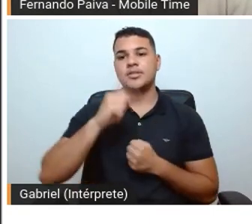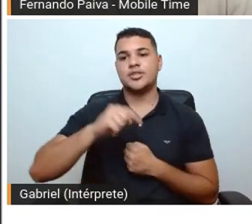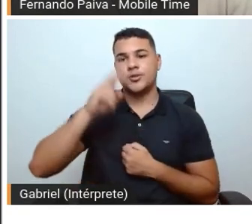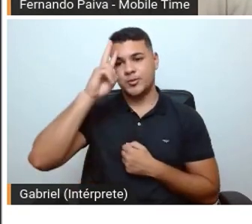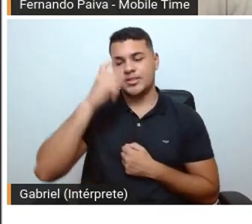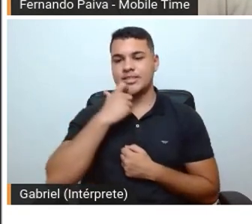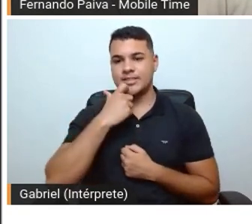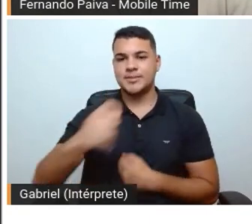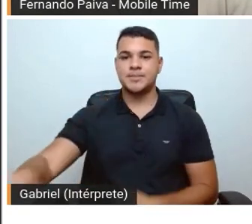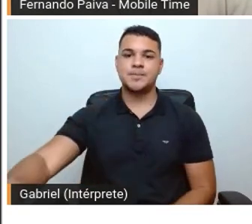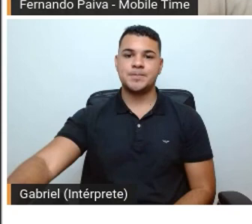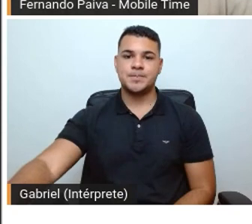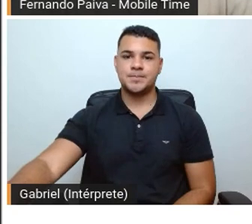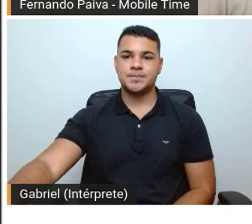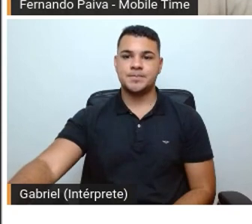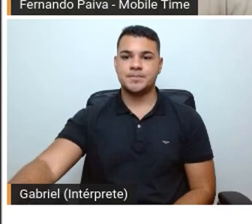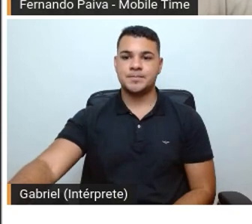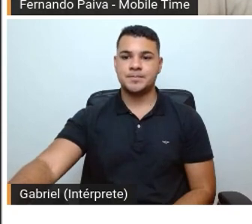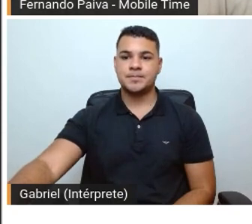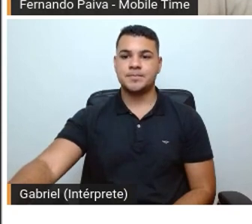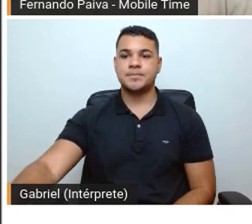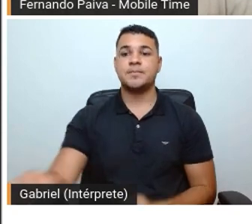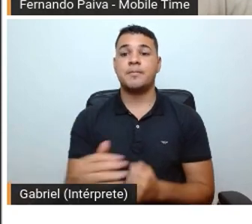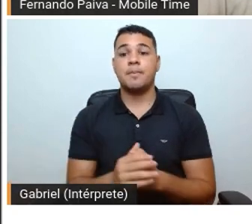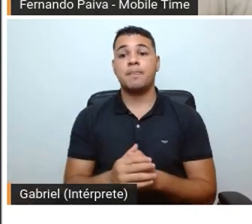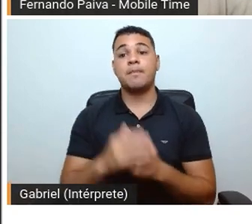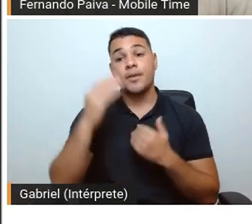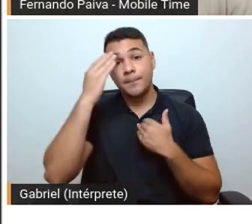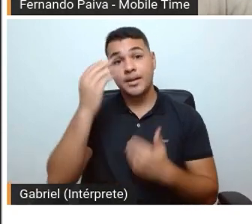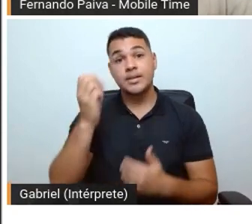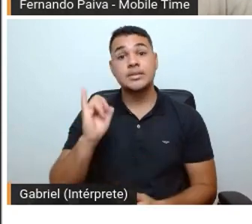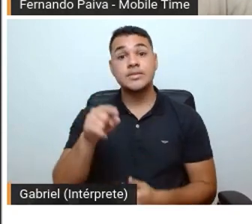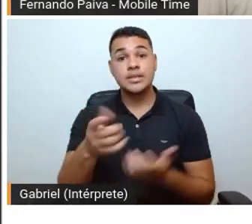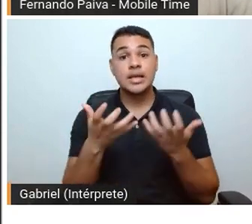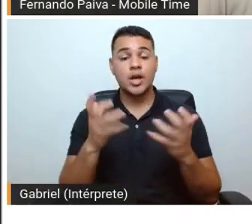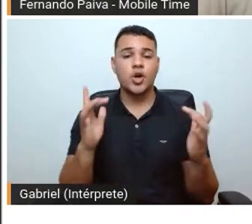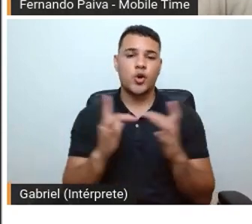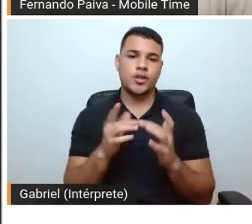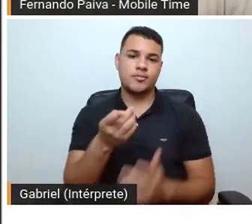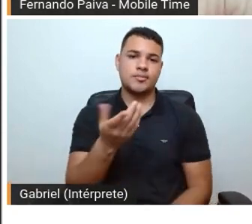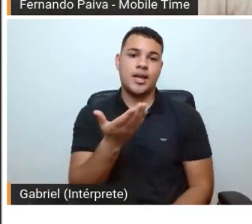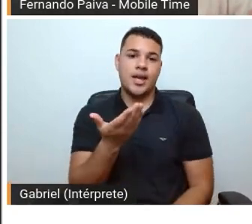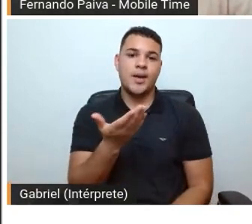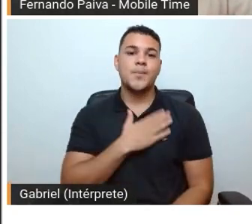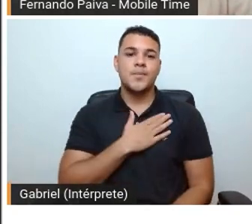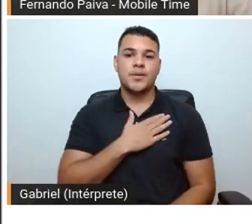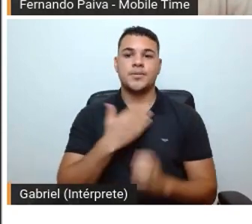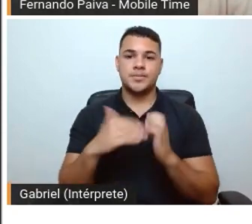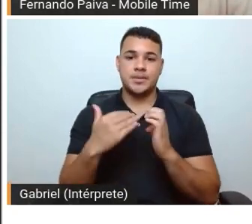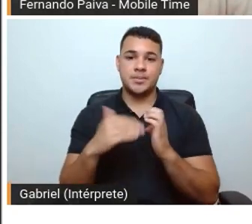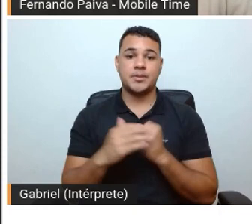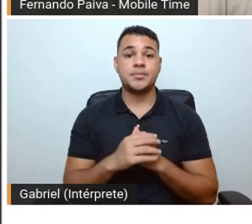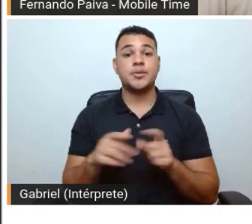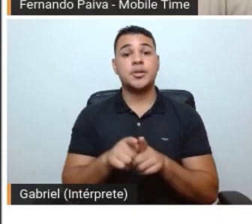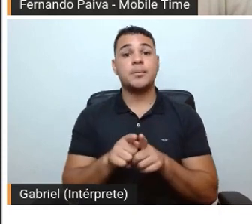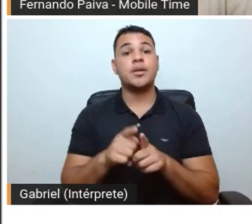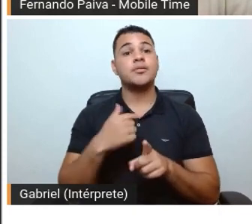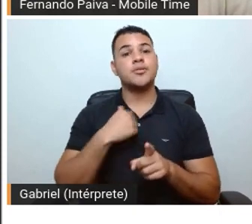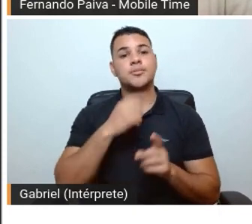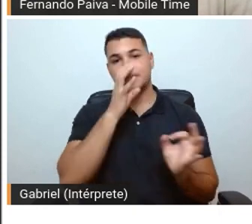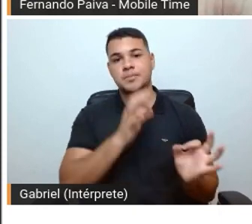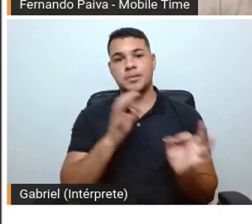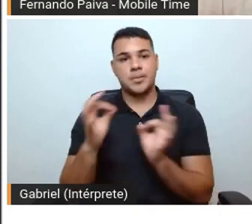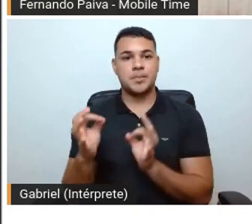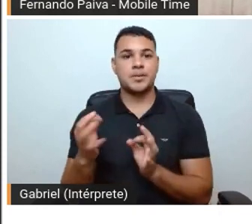é isso gente Obrigado tem quiser me contactar comigo esse é meu e-mail eu tô no Linkedin também assistir à palestra do